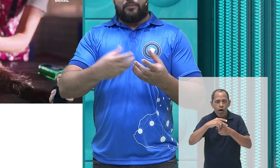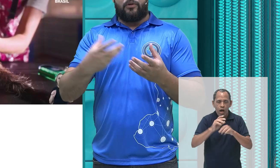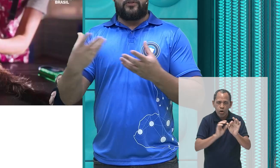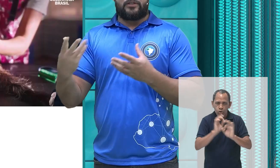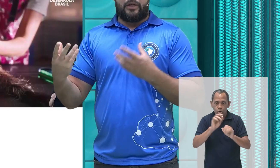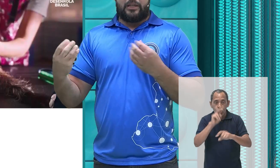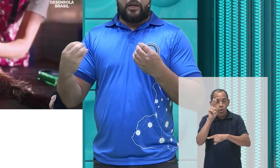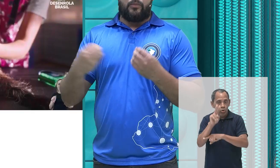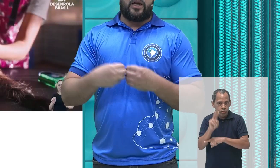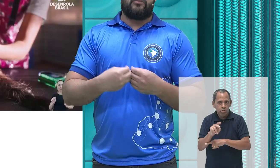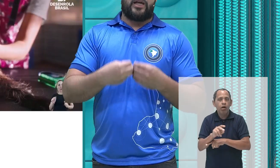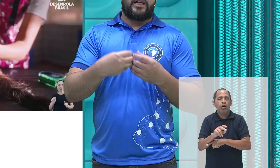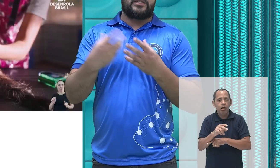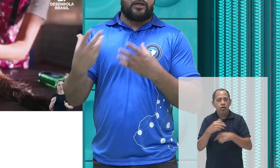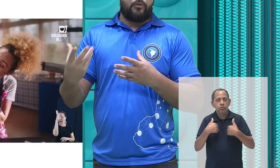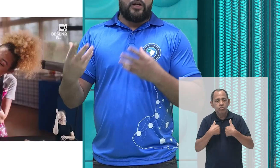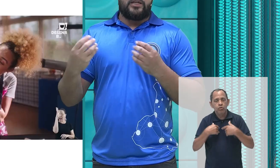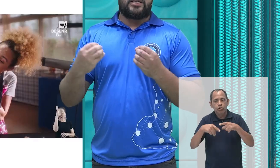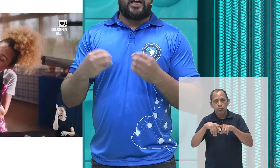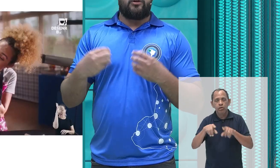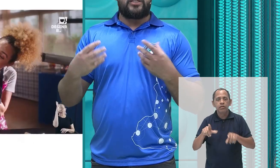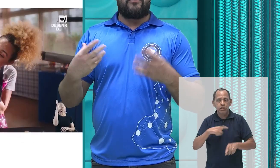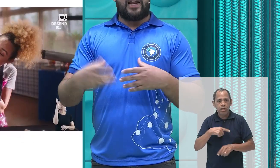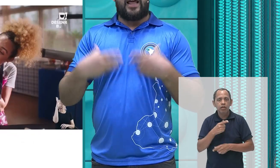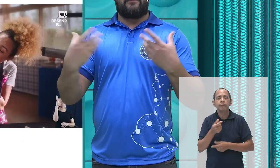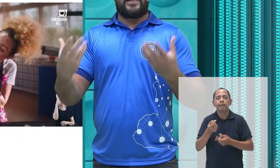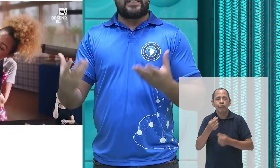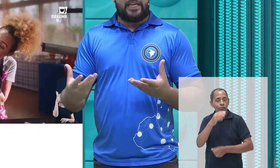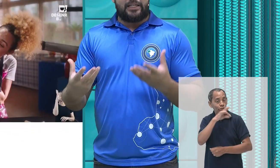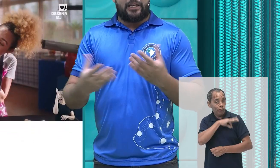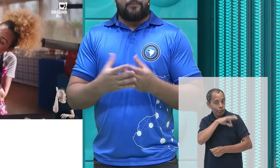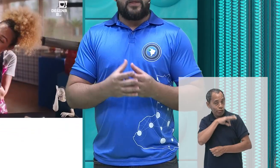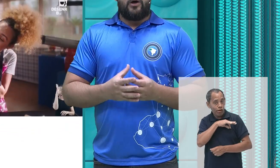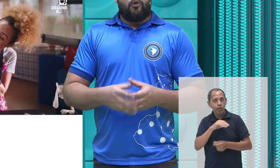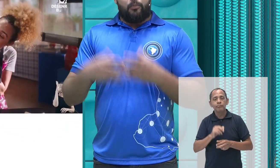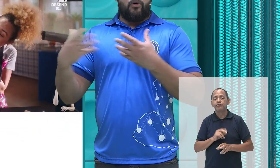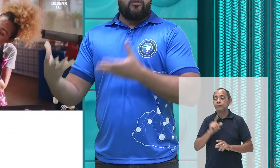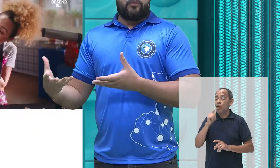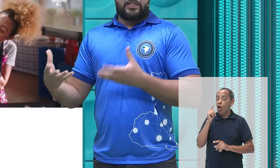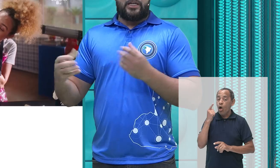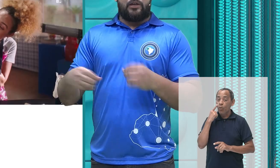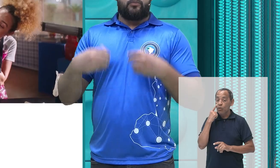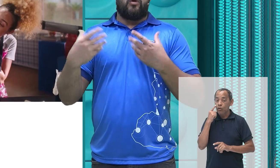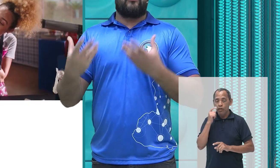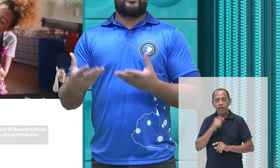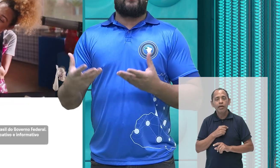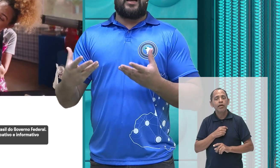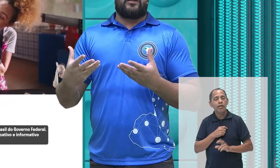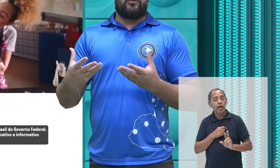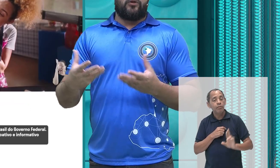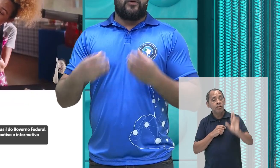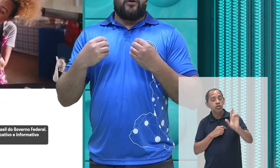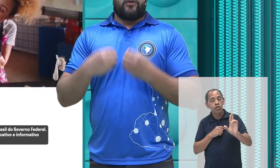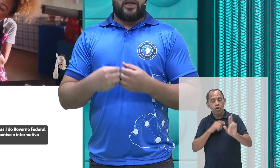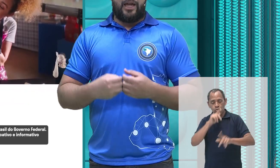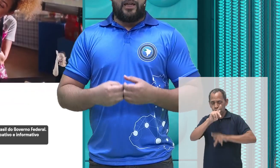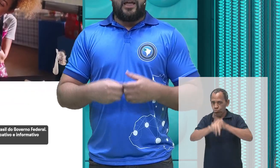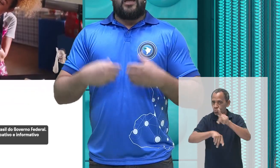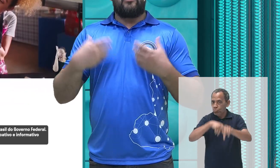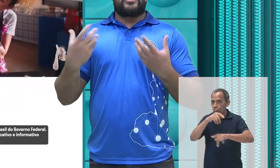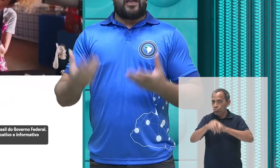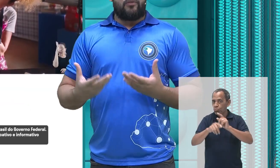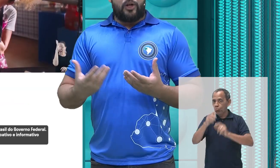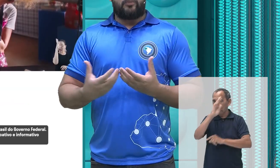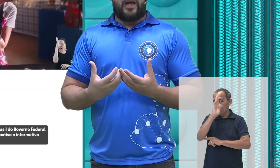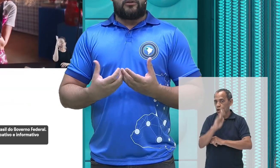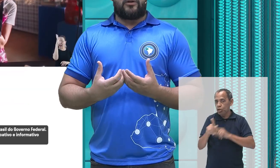uma profissão que tem uma remuneração, certo? E observe que ela representa o povo brasileiro, o povo trabalhador, ok?